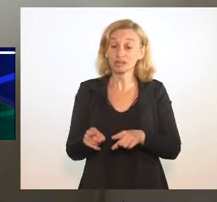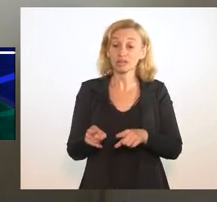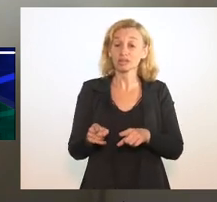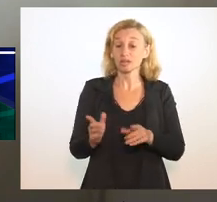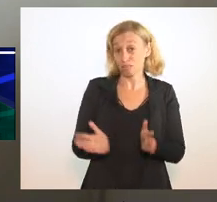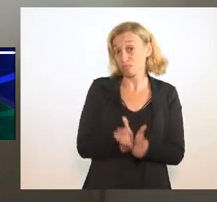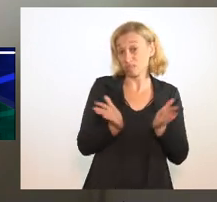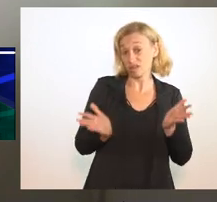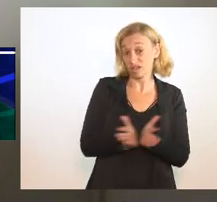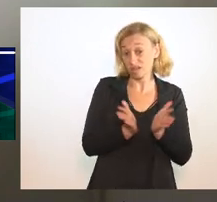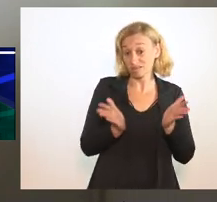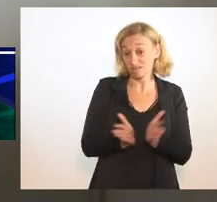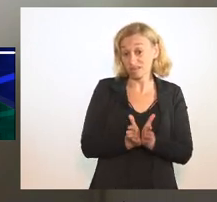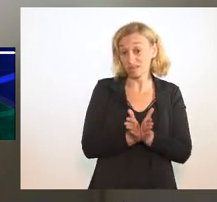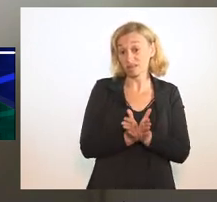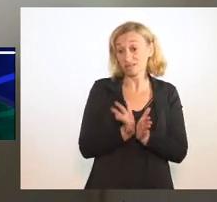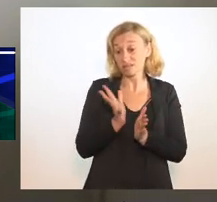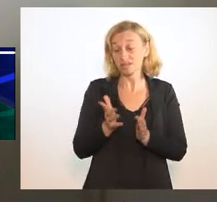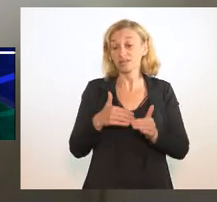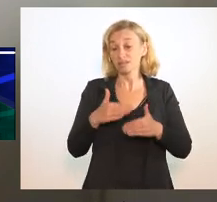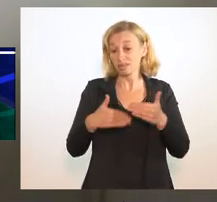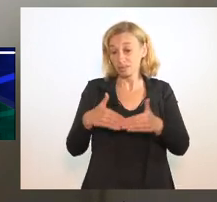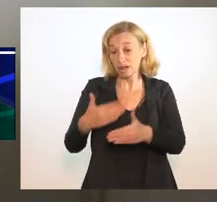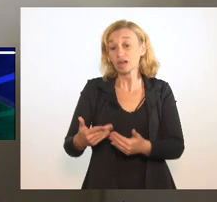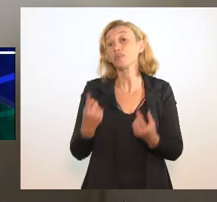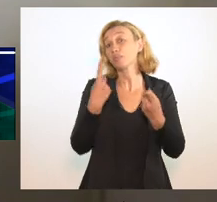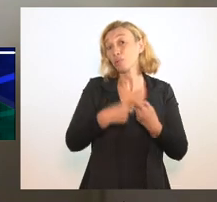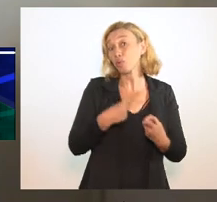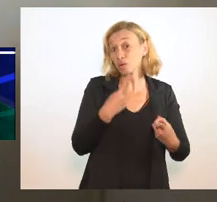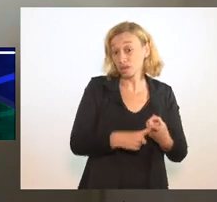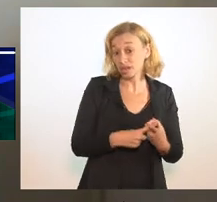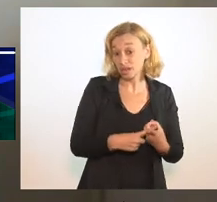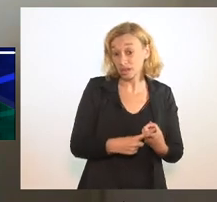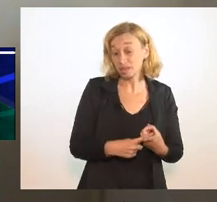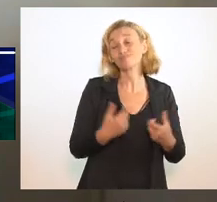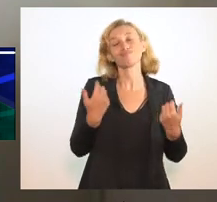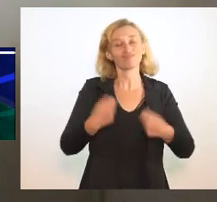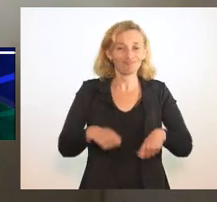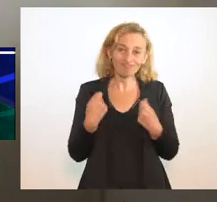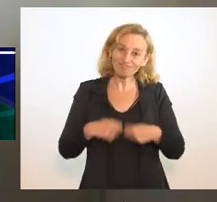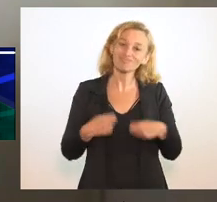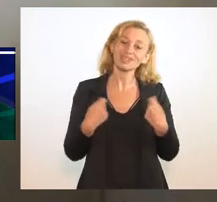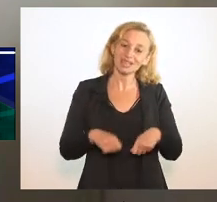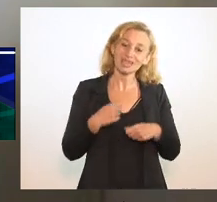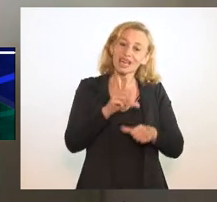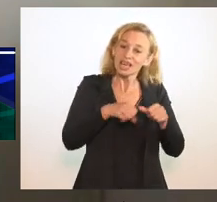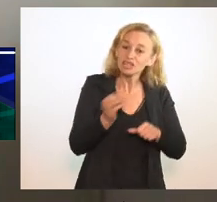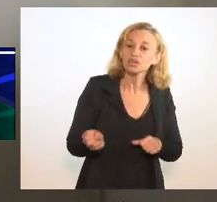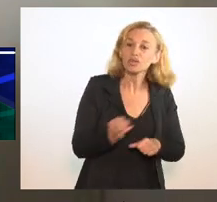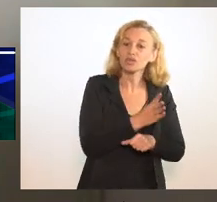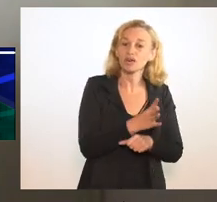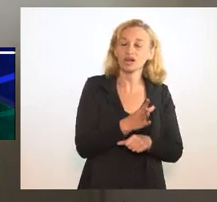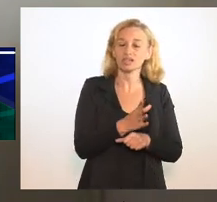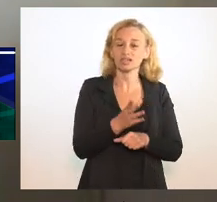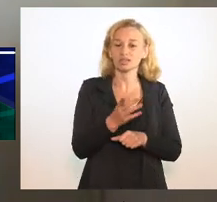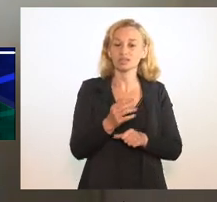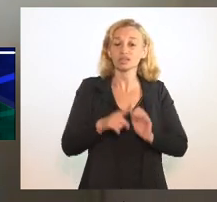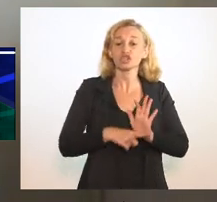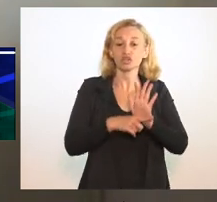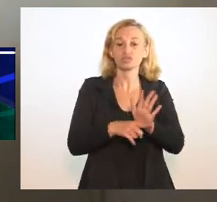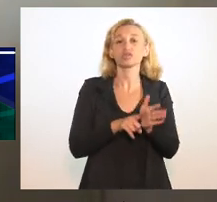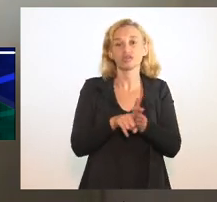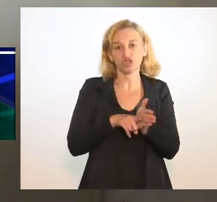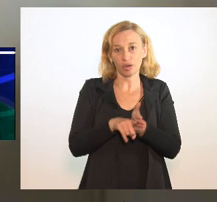sendo prorrogado, até porque precisamos renovar o regime de recuperação